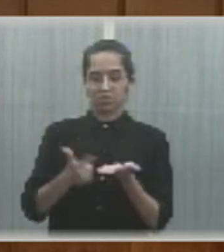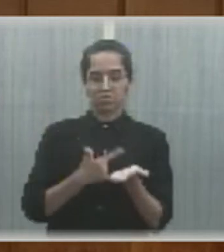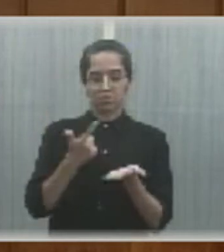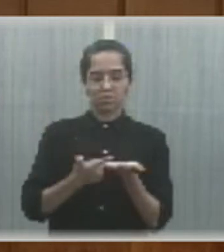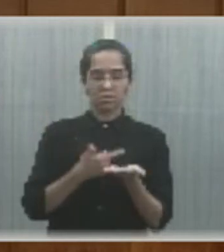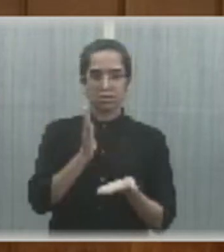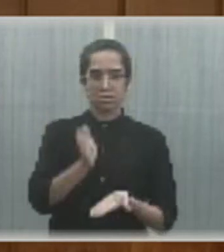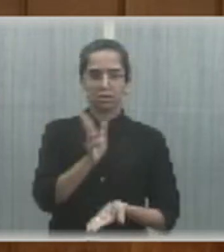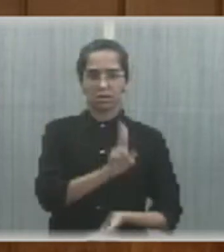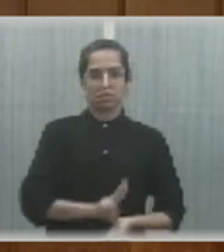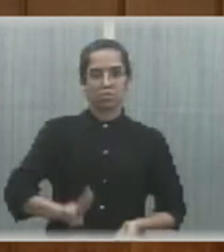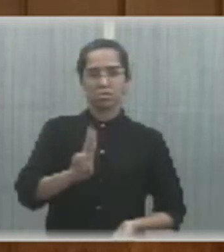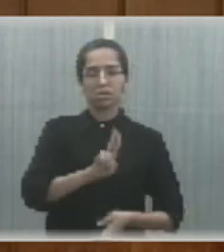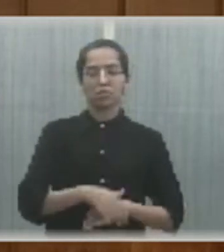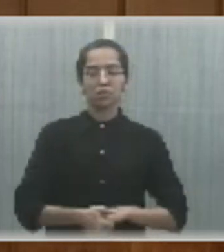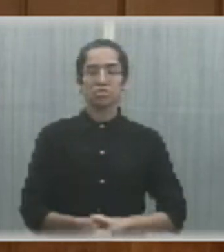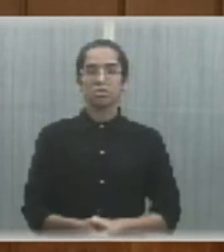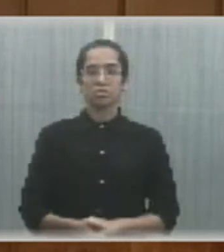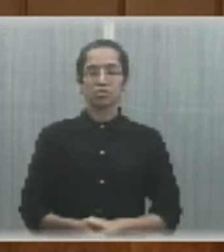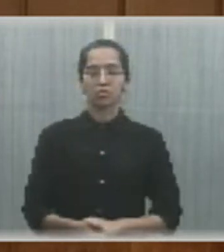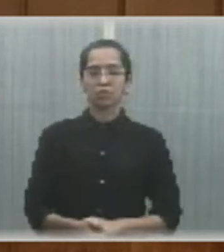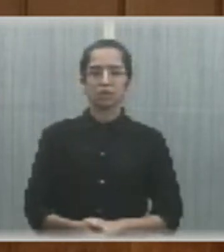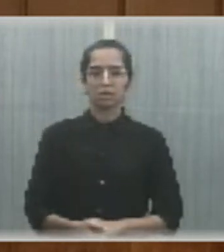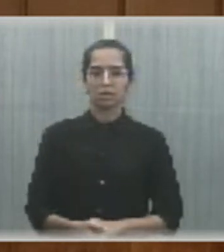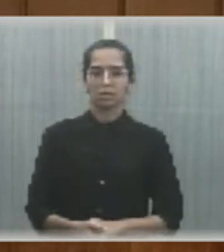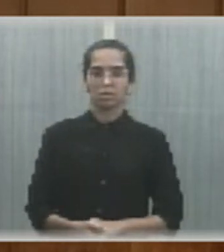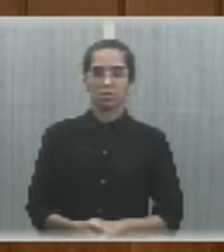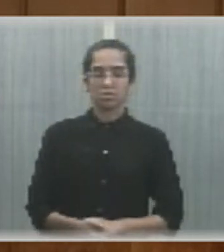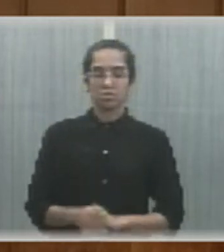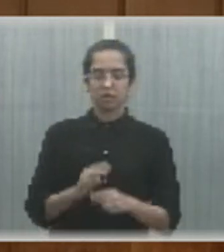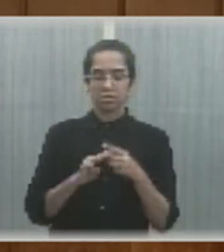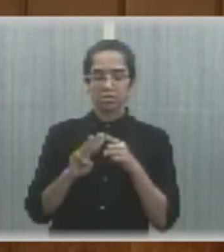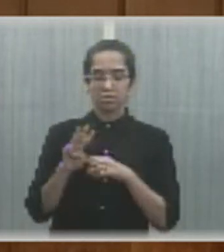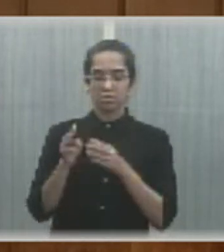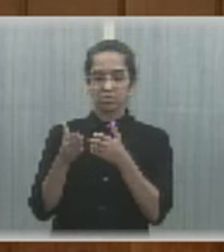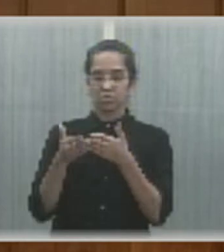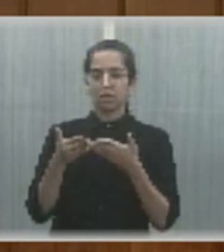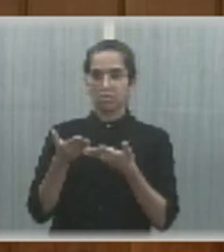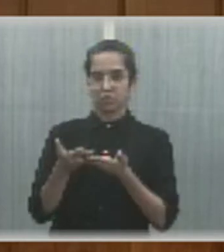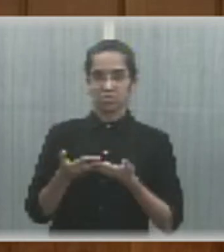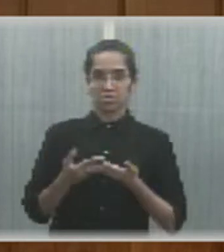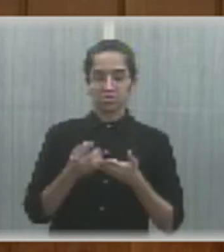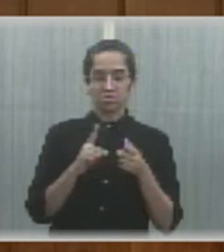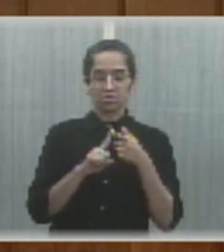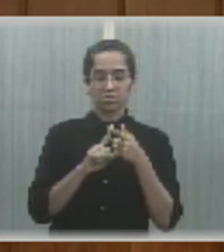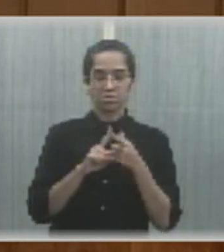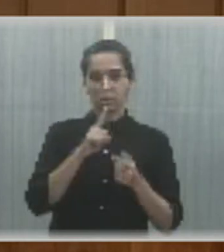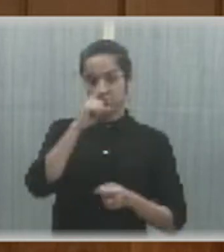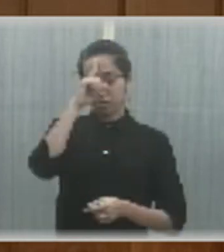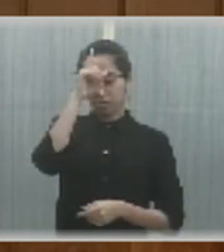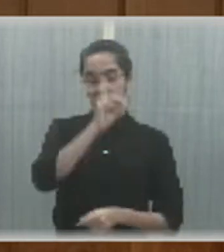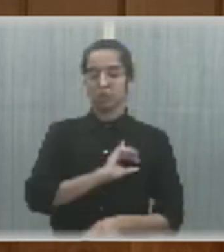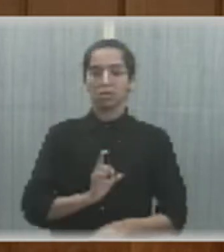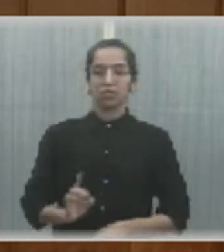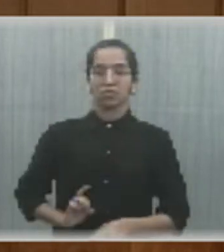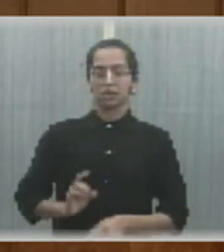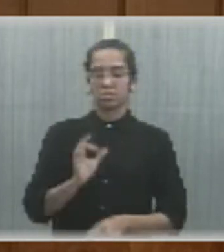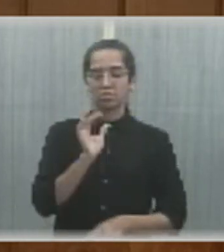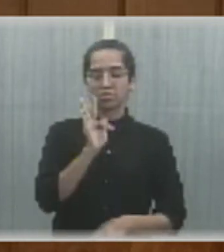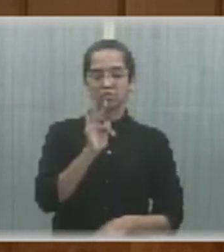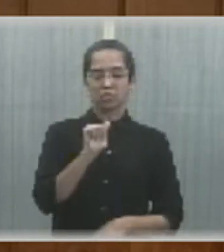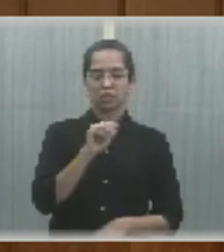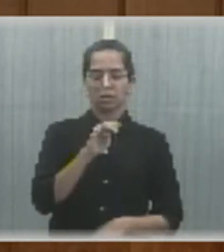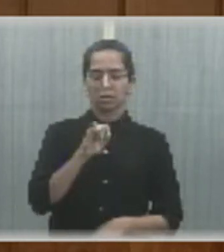Outras Providências. E de três requerimentos, um de autoria do senhor deputado Fábio